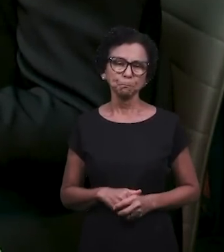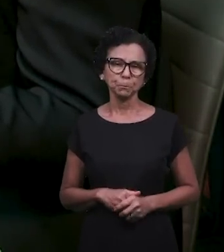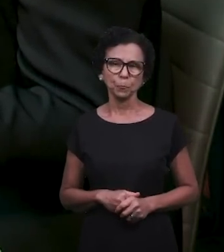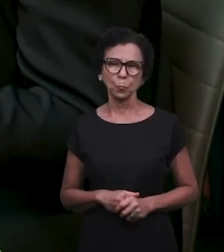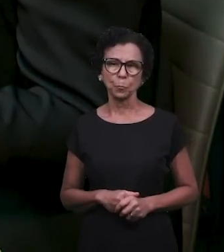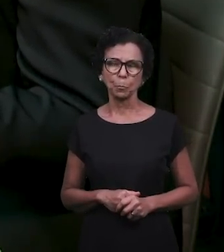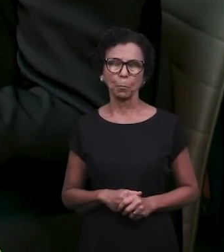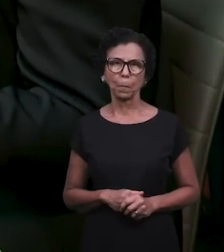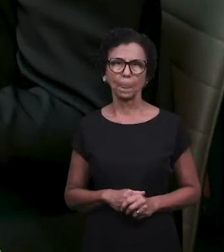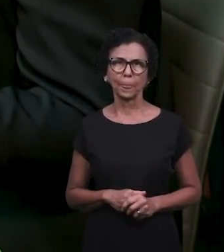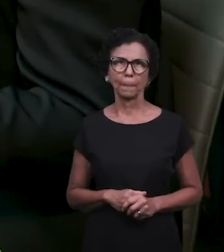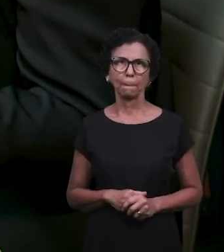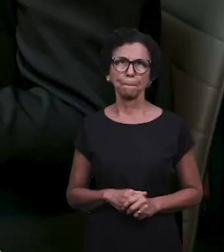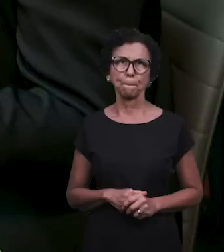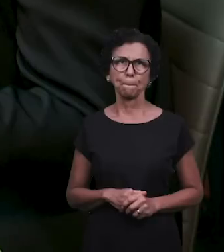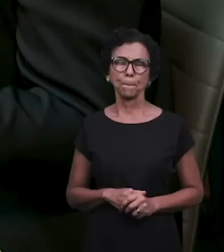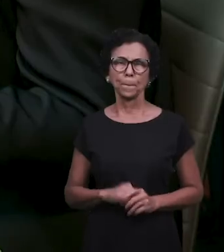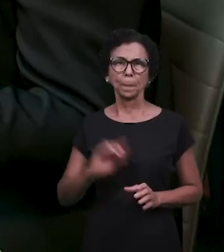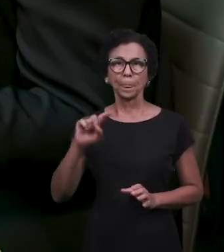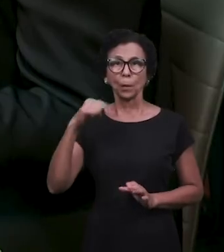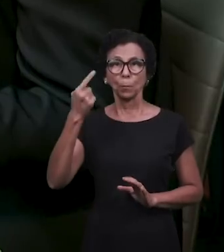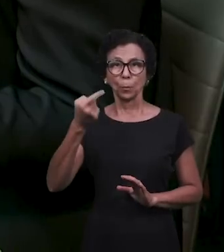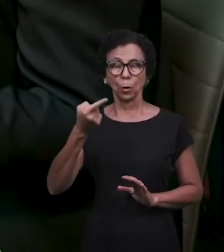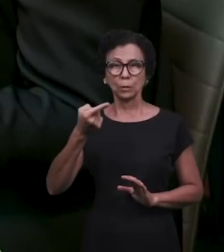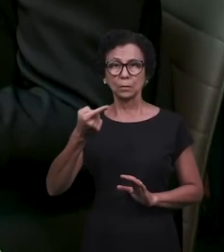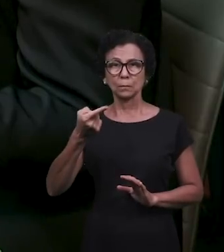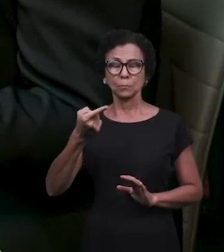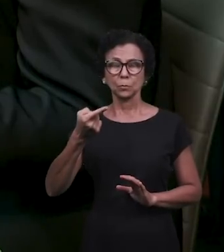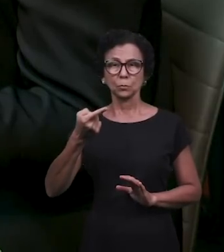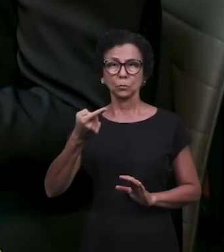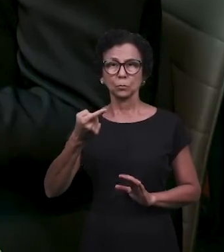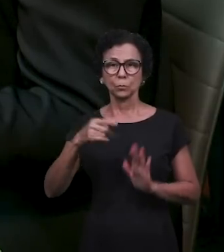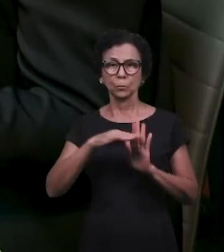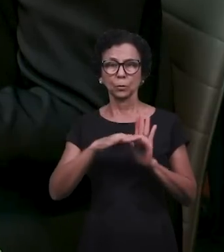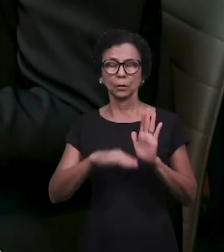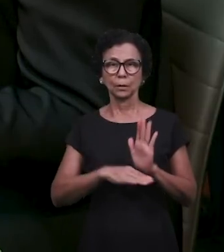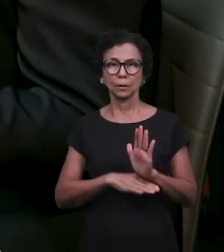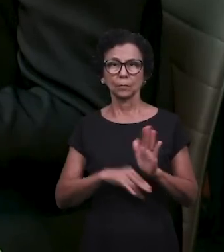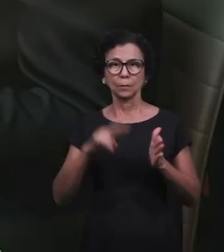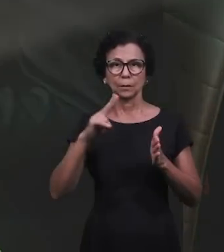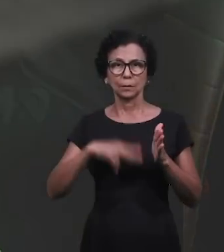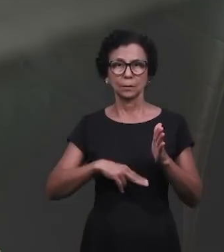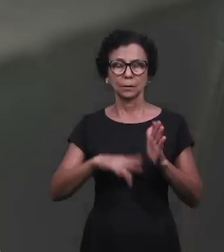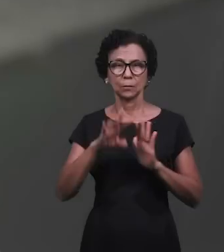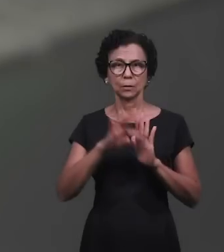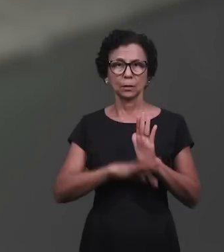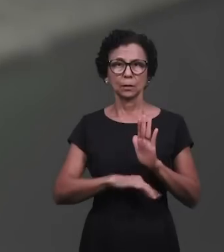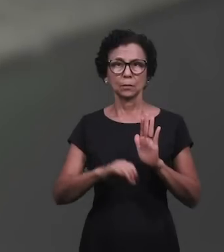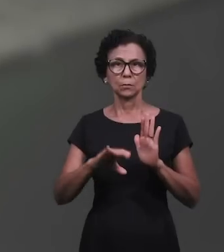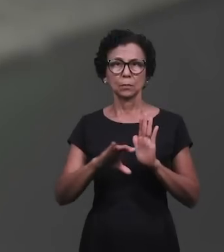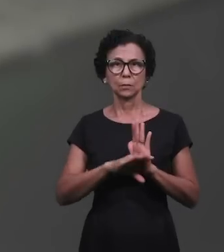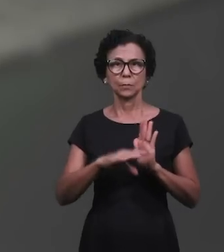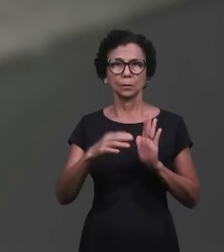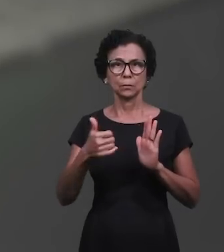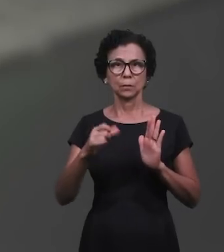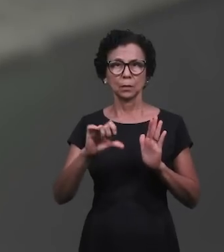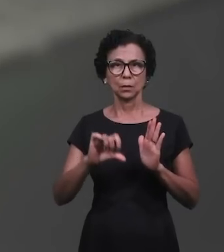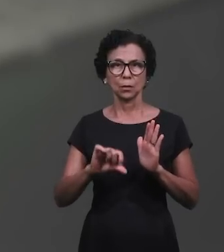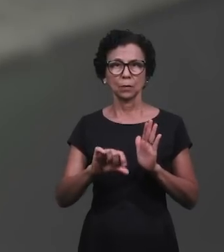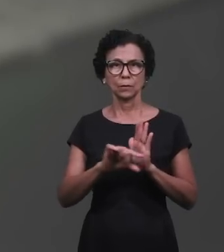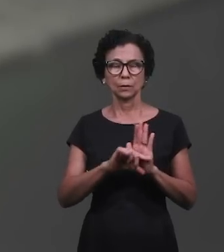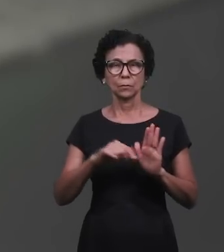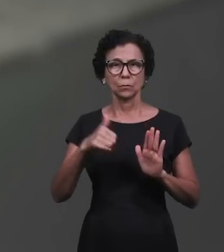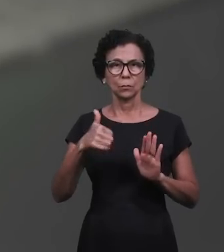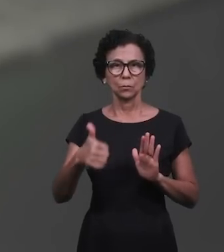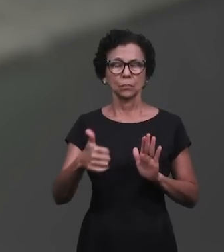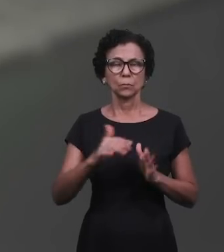ler o texto do próximo episódio. Capítulo 19, versículo 1. Ao terceiro mês